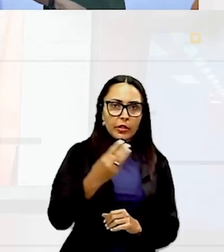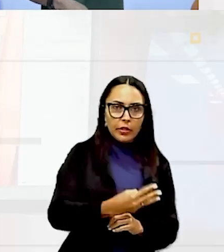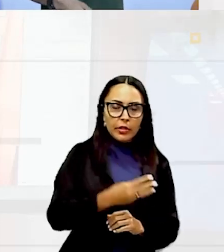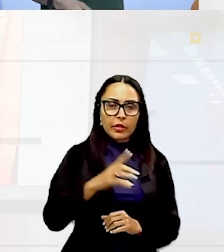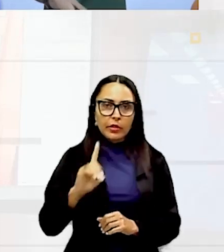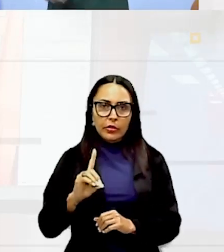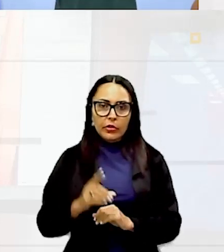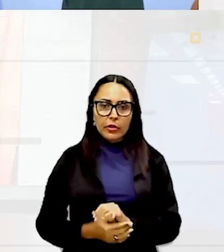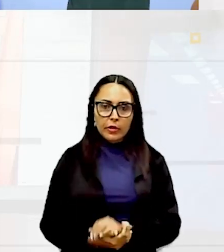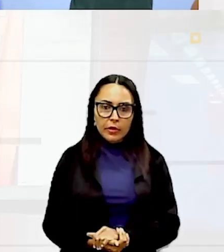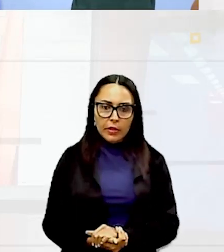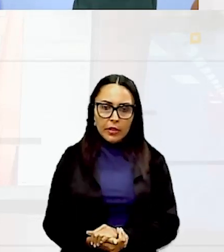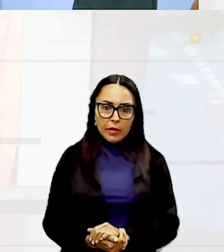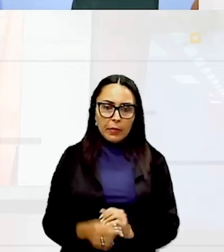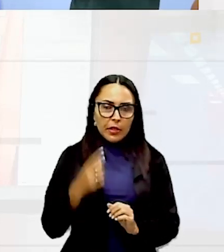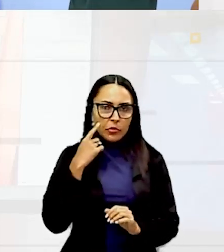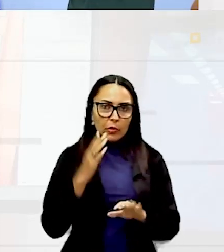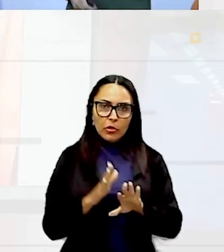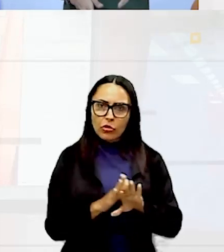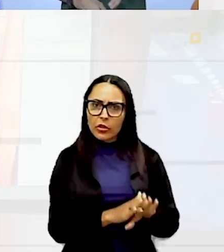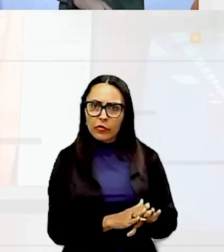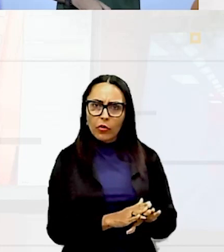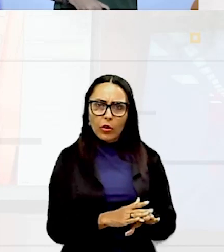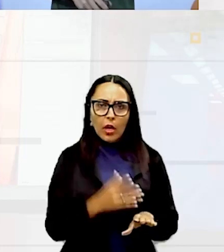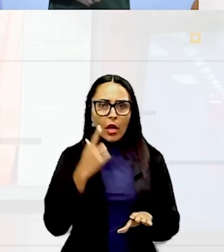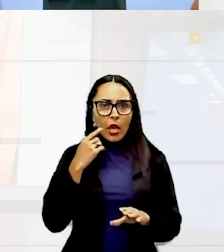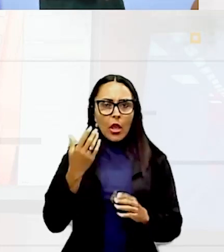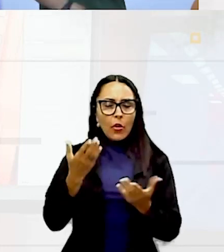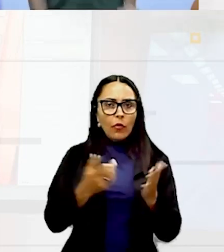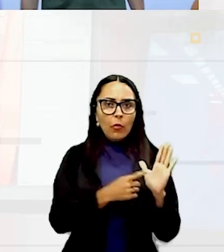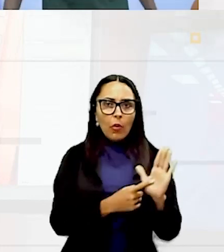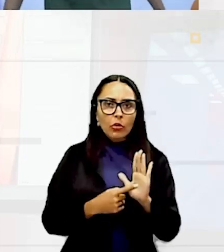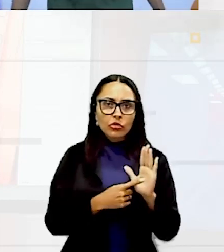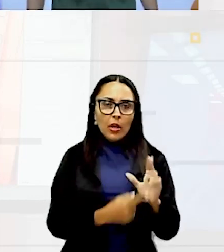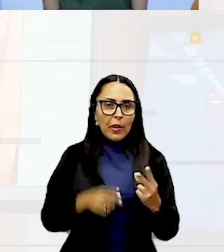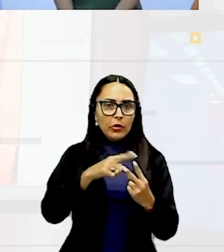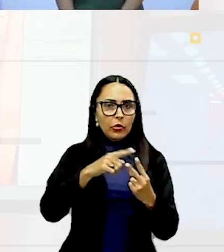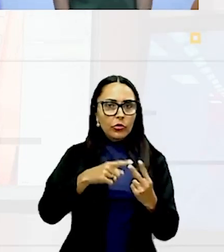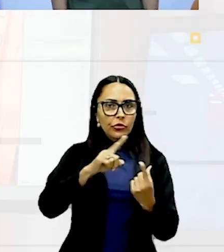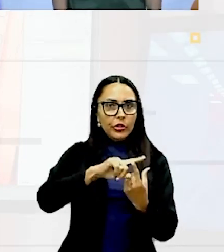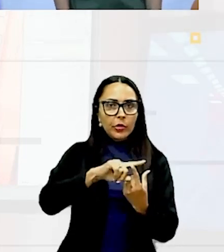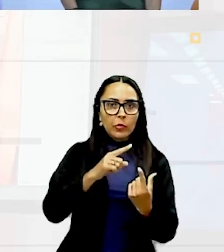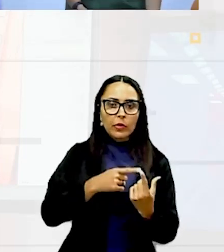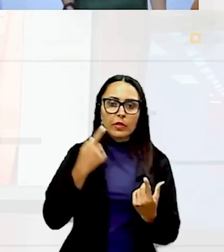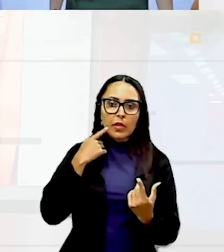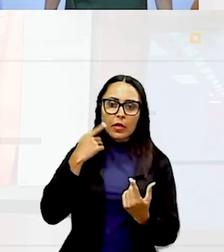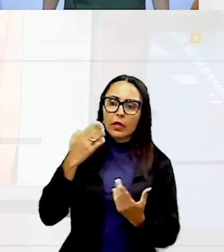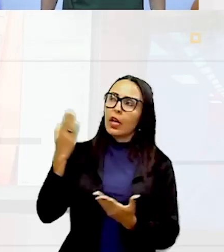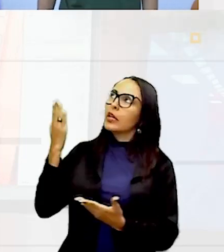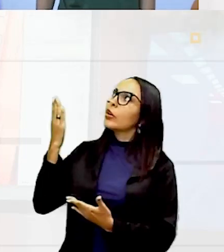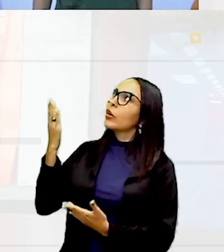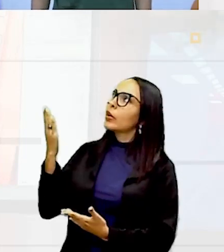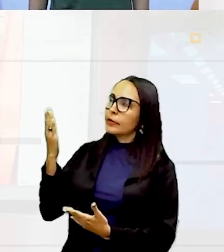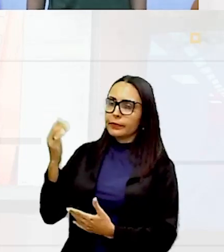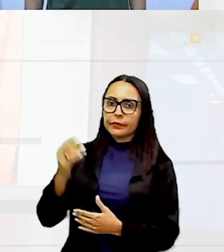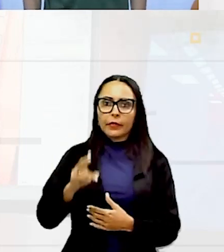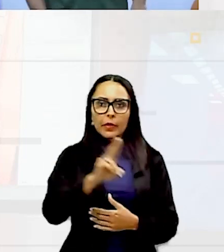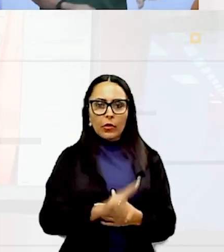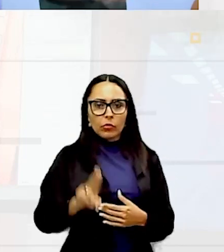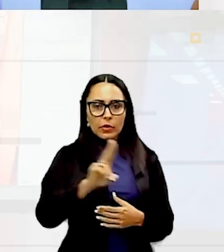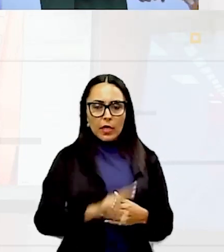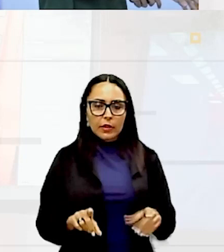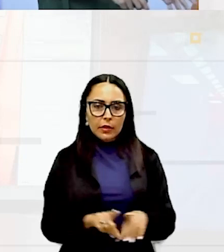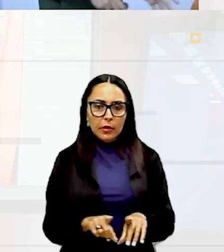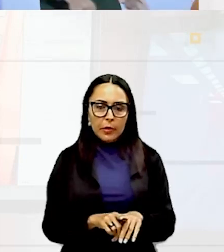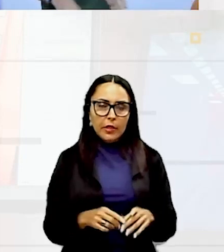art. Mas para não deixar de fora, eu decidi trazer mais dois tipos de animação que é bem usada